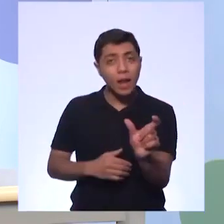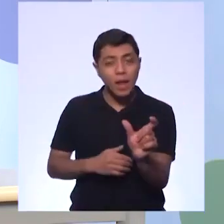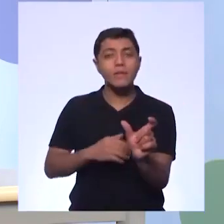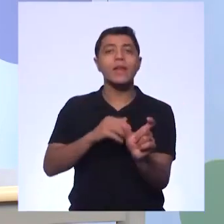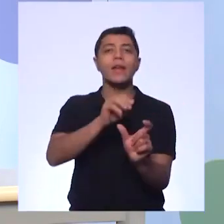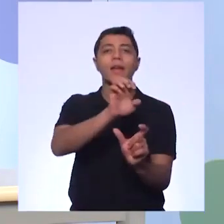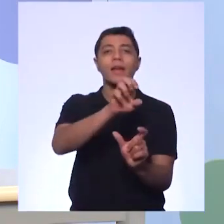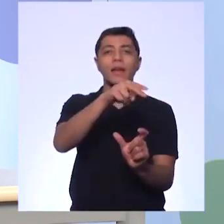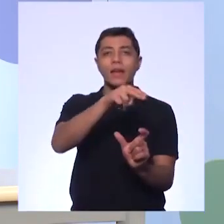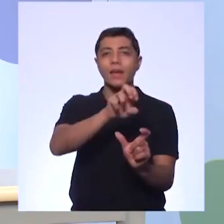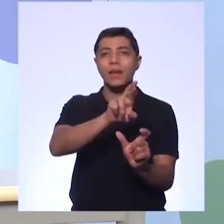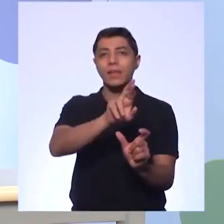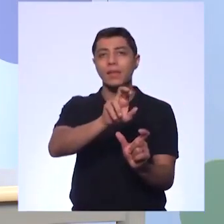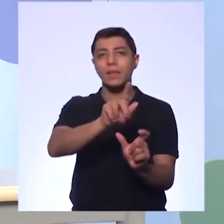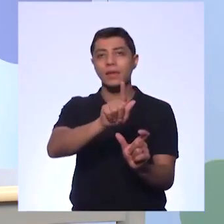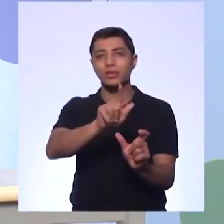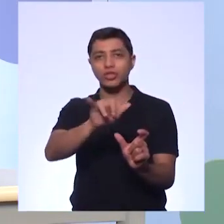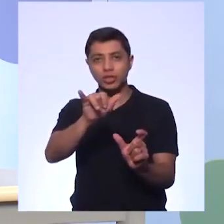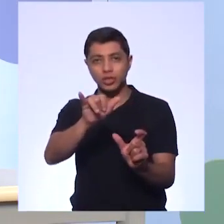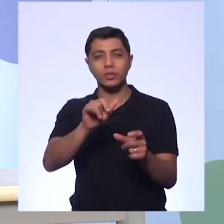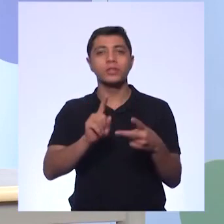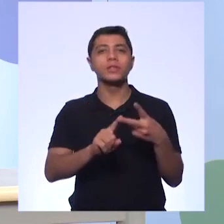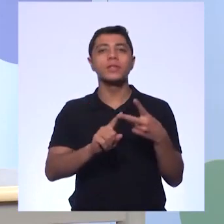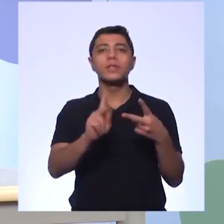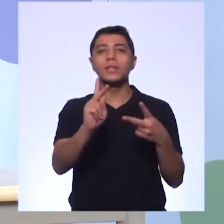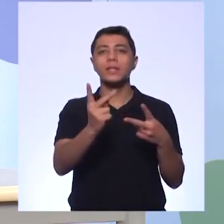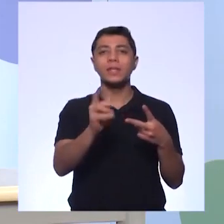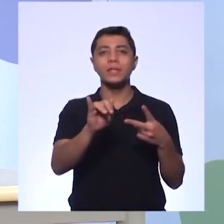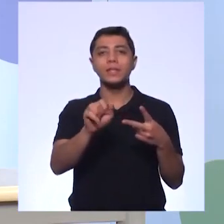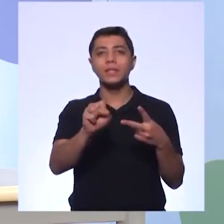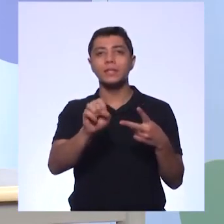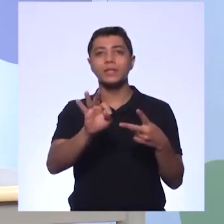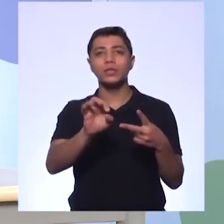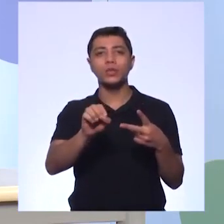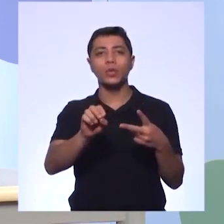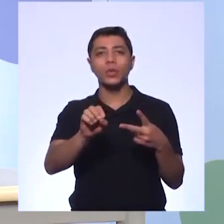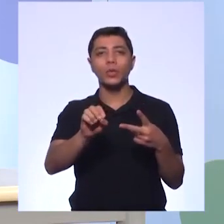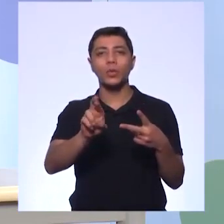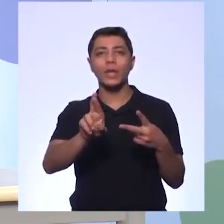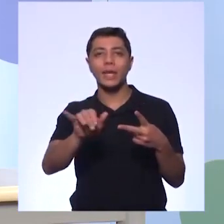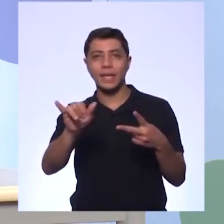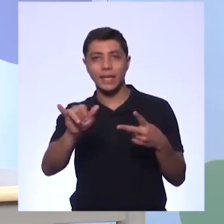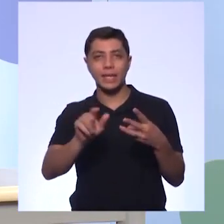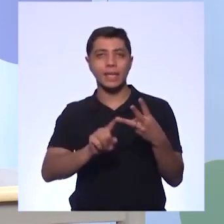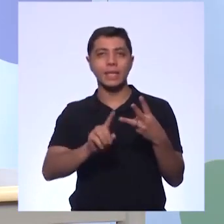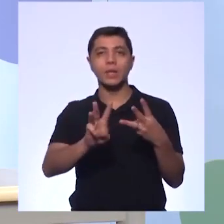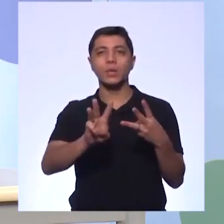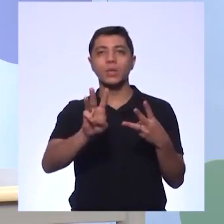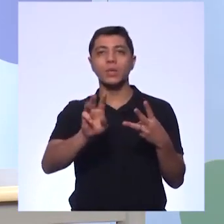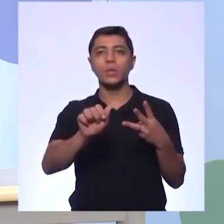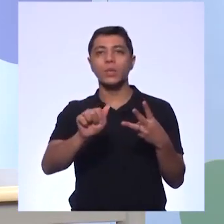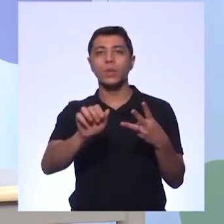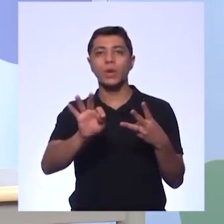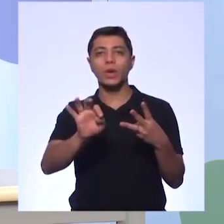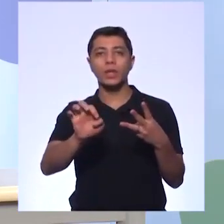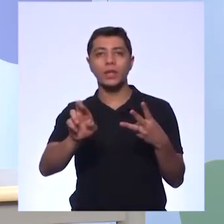history, biologic, DNA, water, chemic experiment,